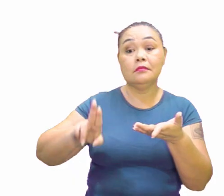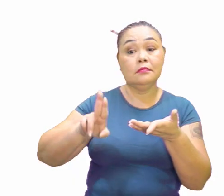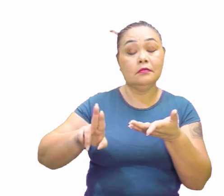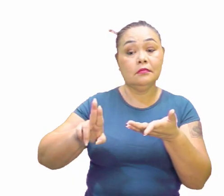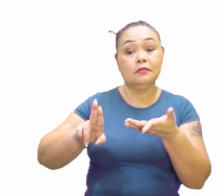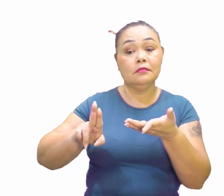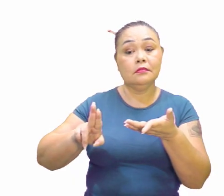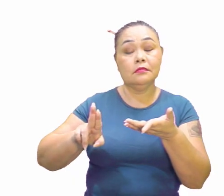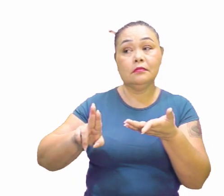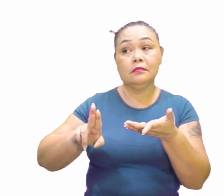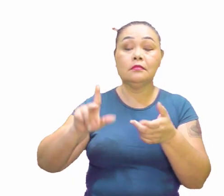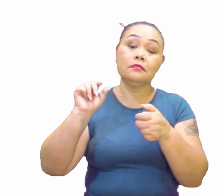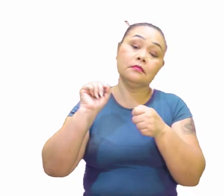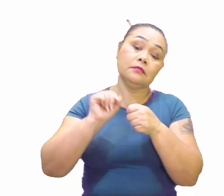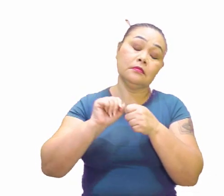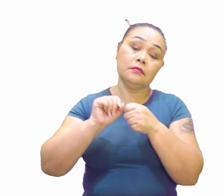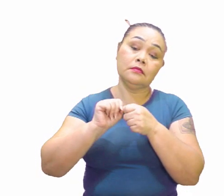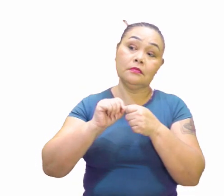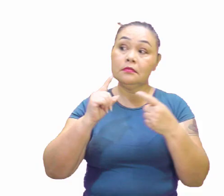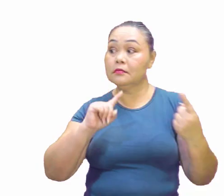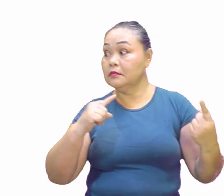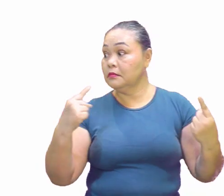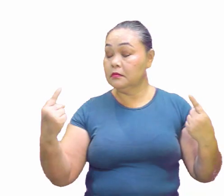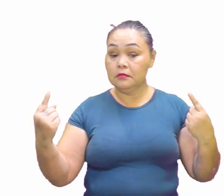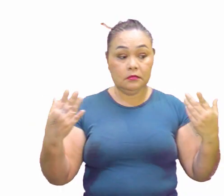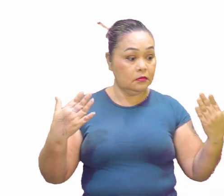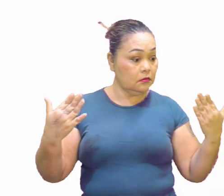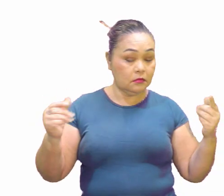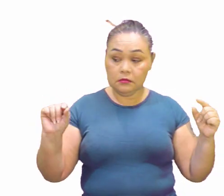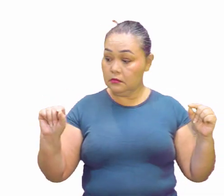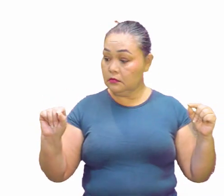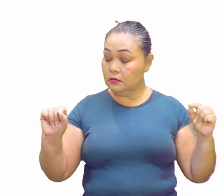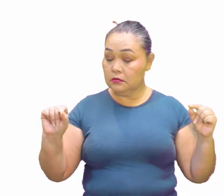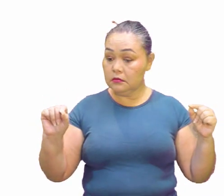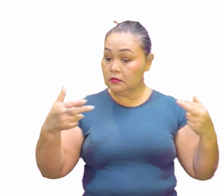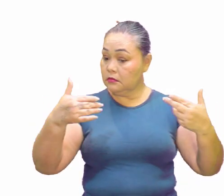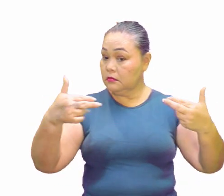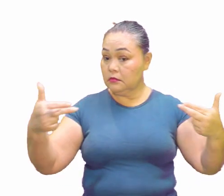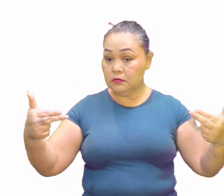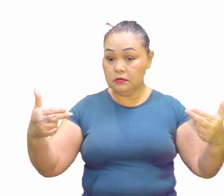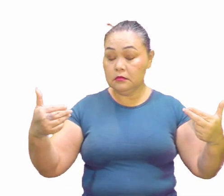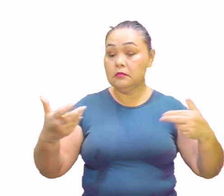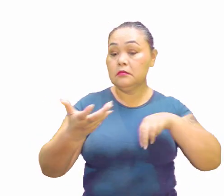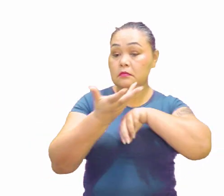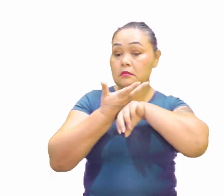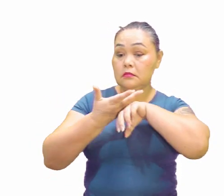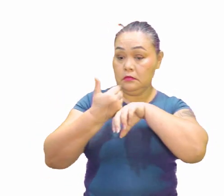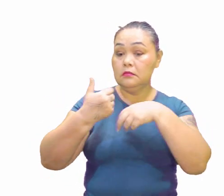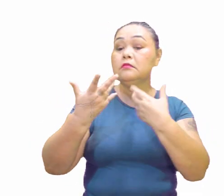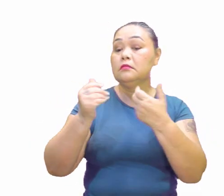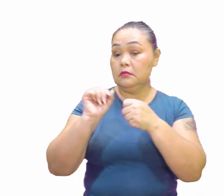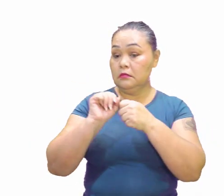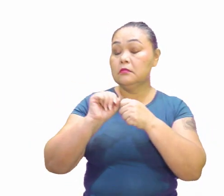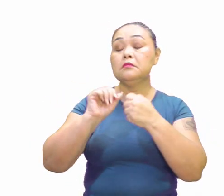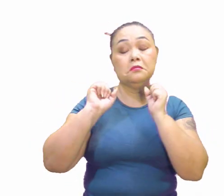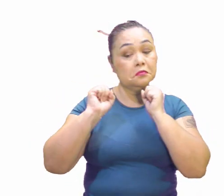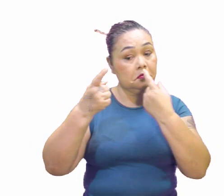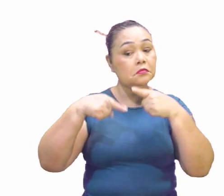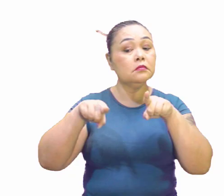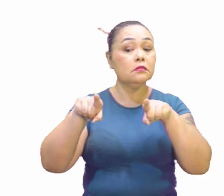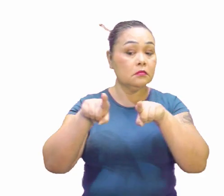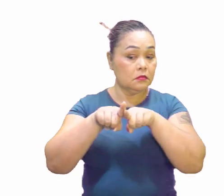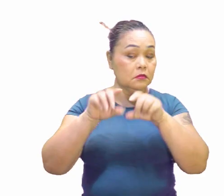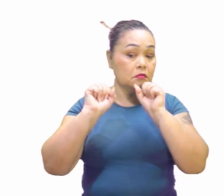também, fazer a questão da analogia com outros componentes curricular. Pode